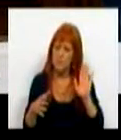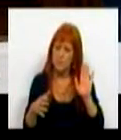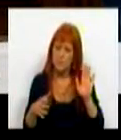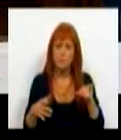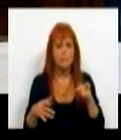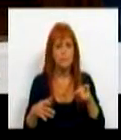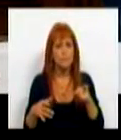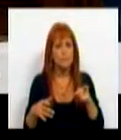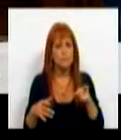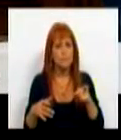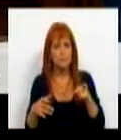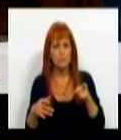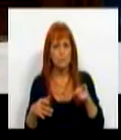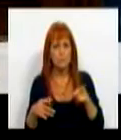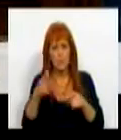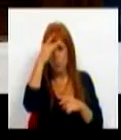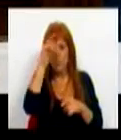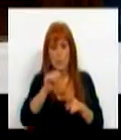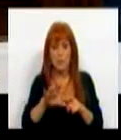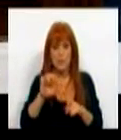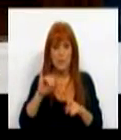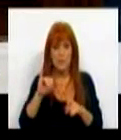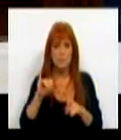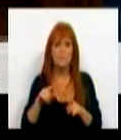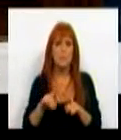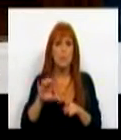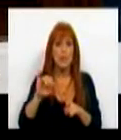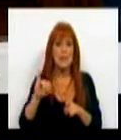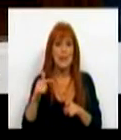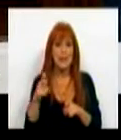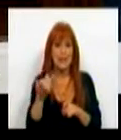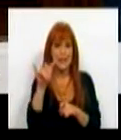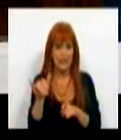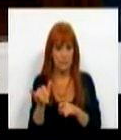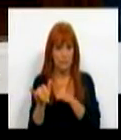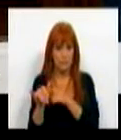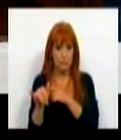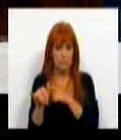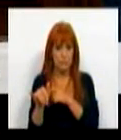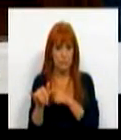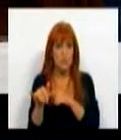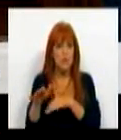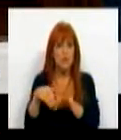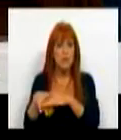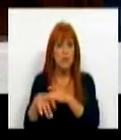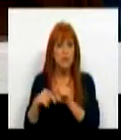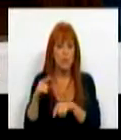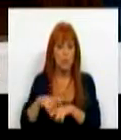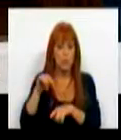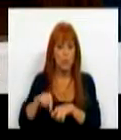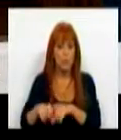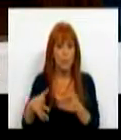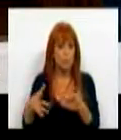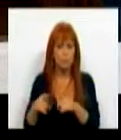Chega. E o parecer do Citi, que foi feito numa